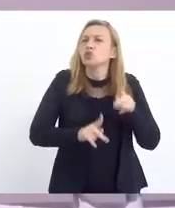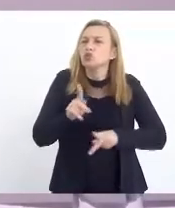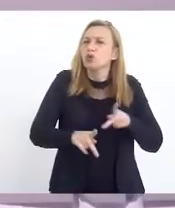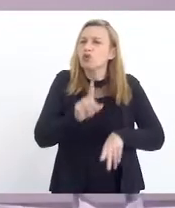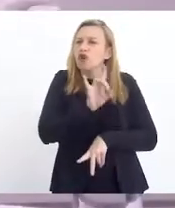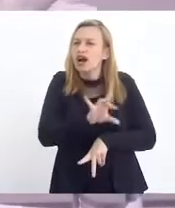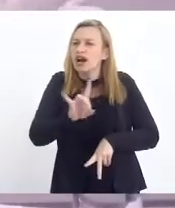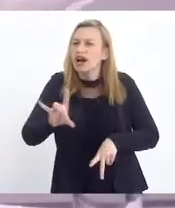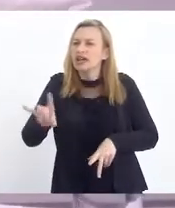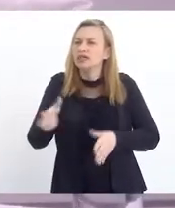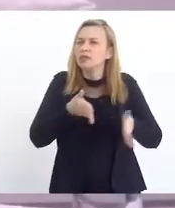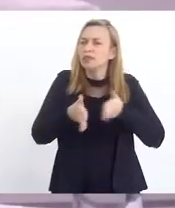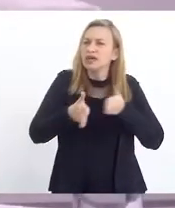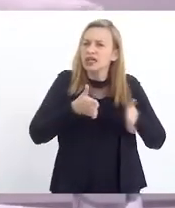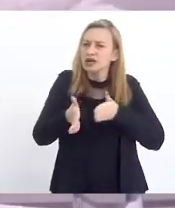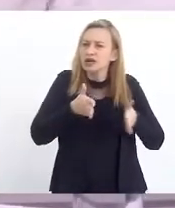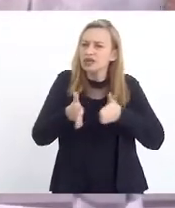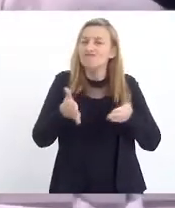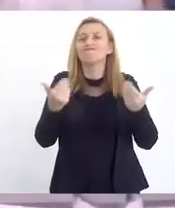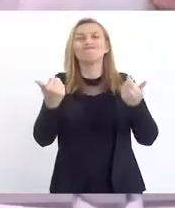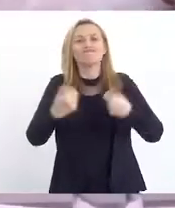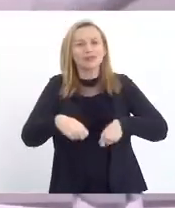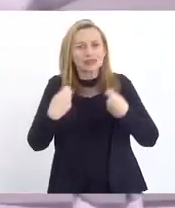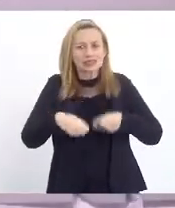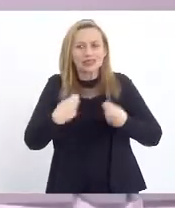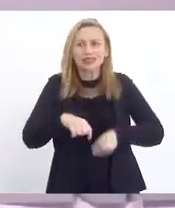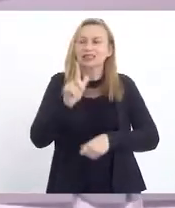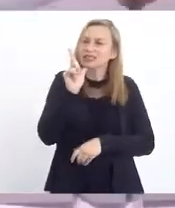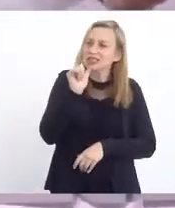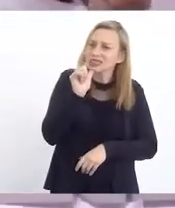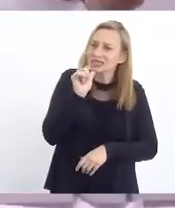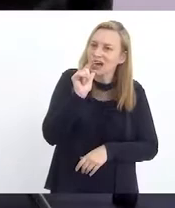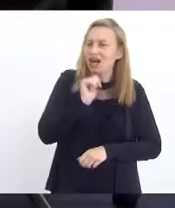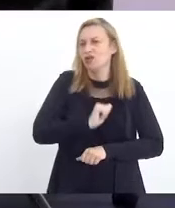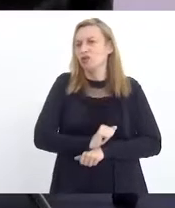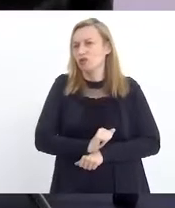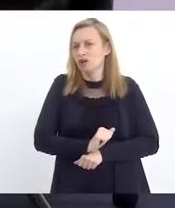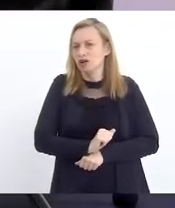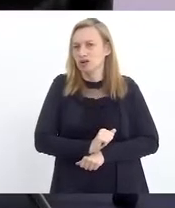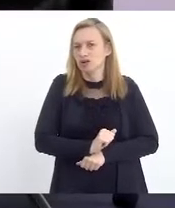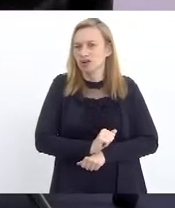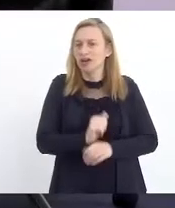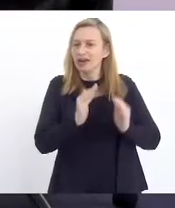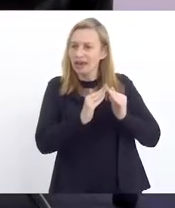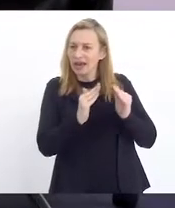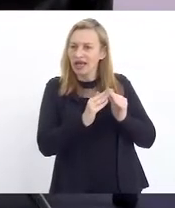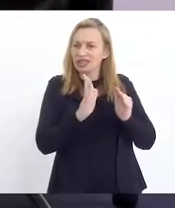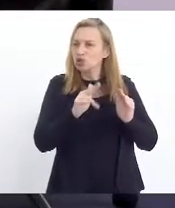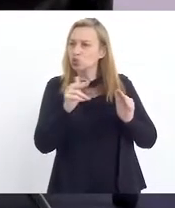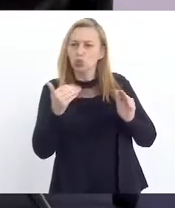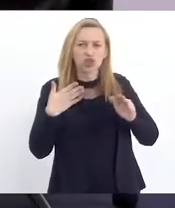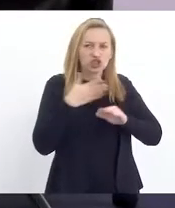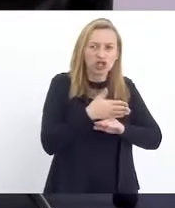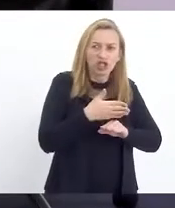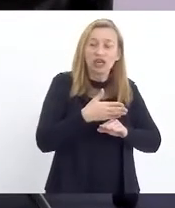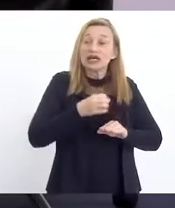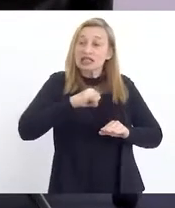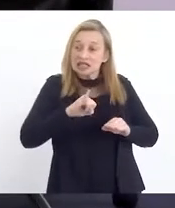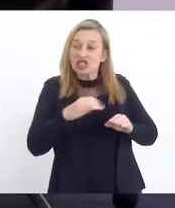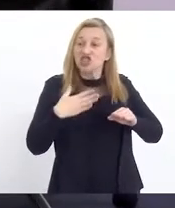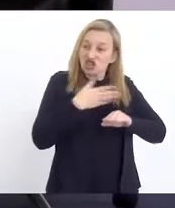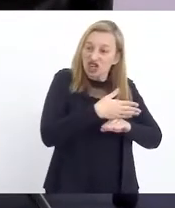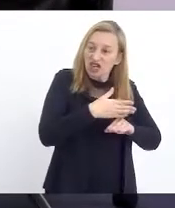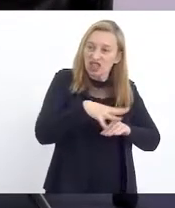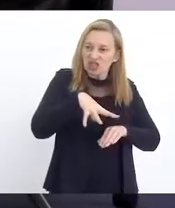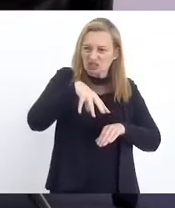cada período em que ela necessita de água na torneira e a água na torneira nunca chega. Ou quando chega, chega com um cheiro